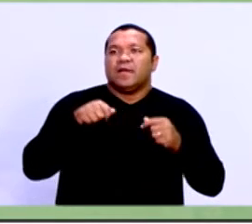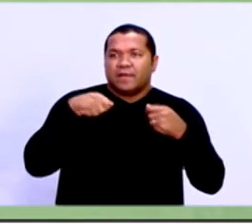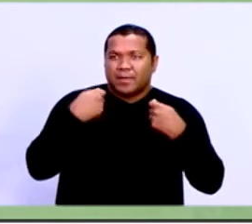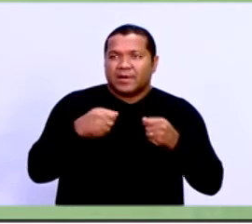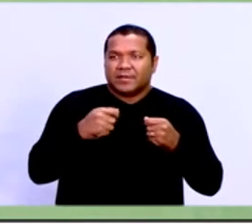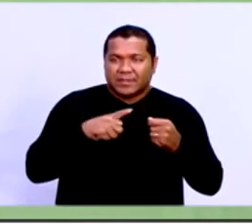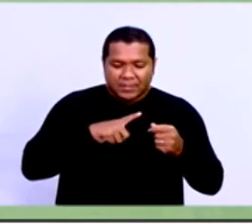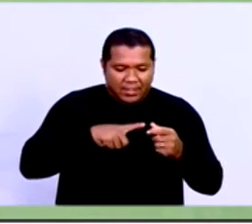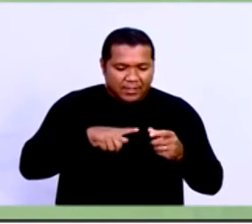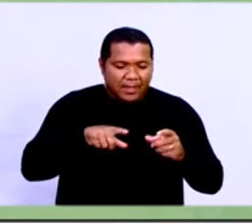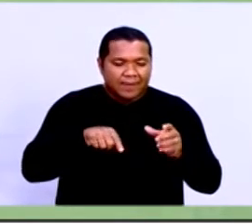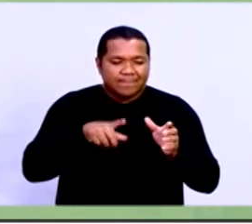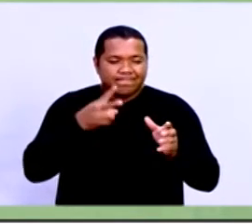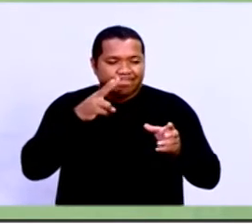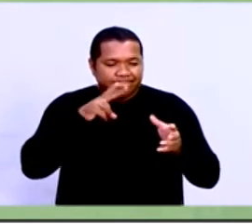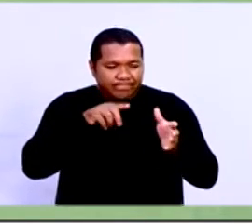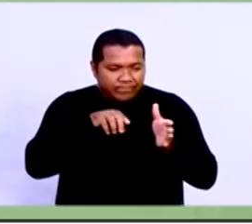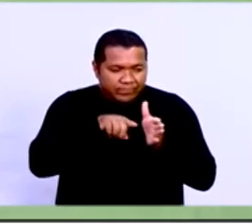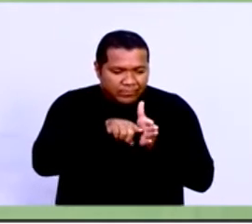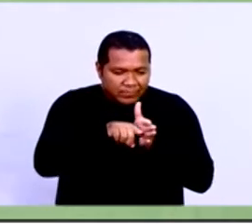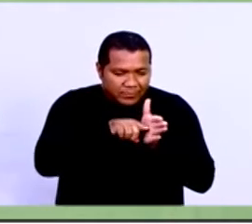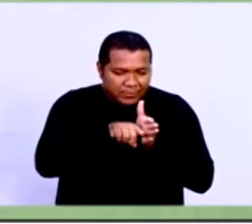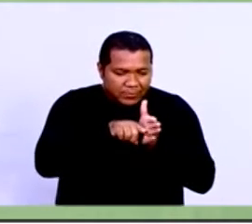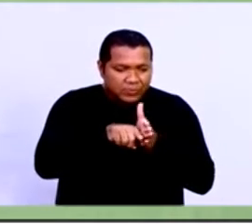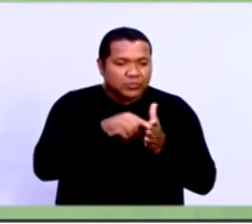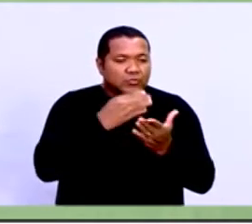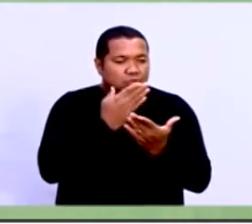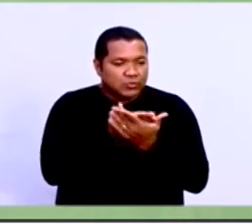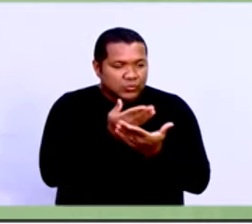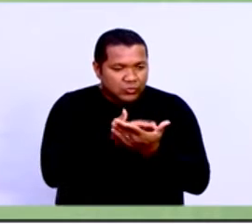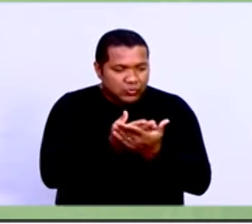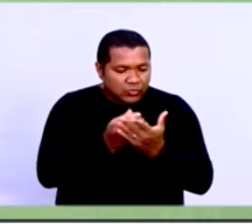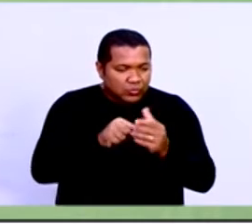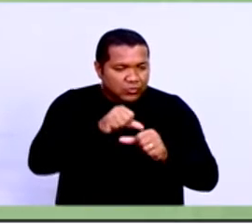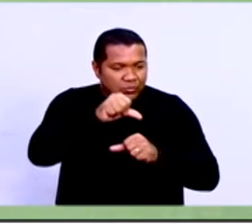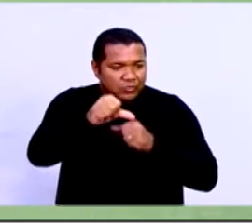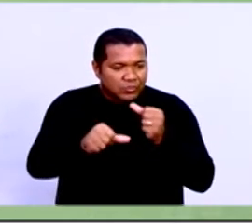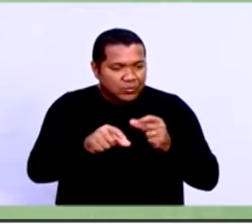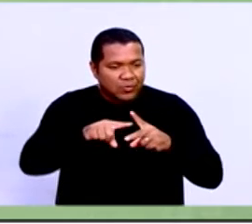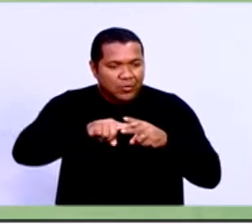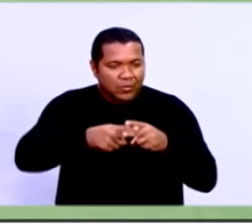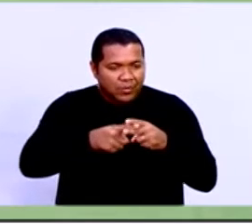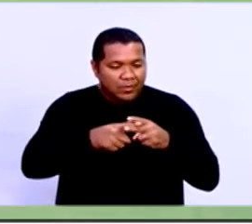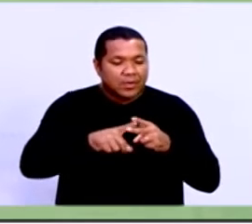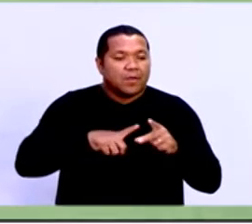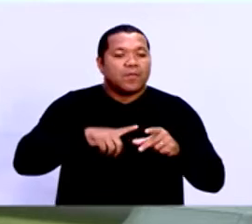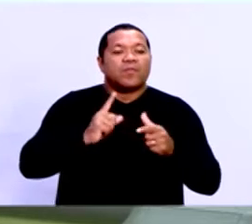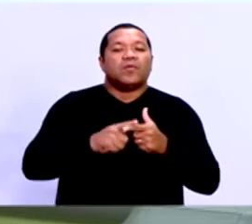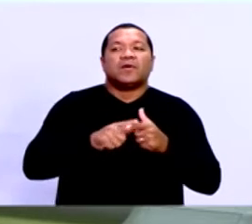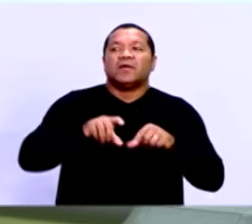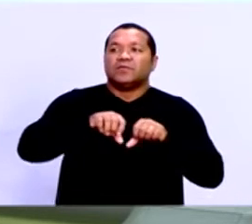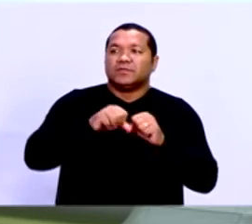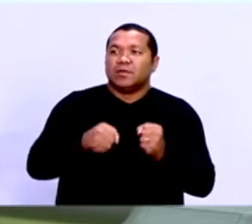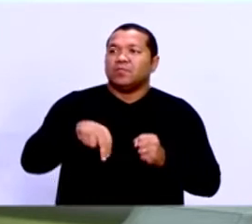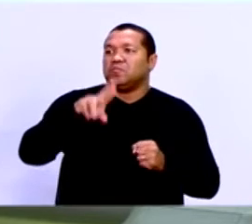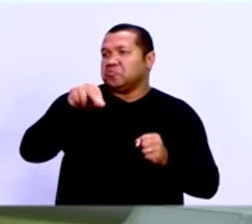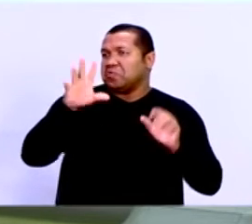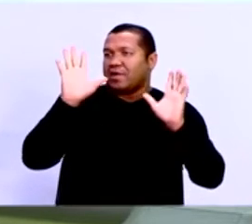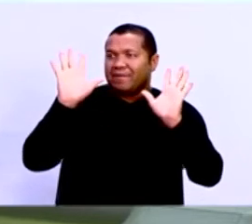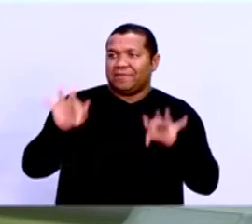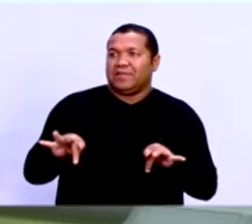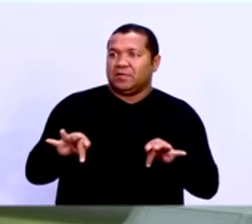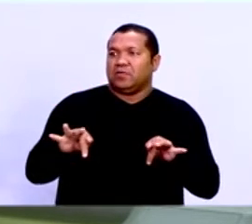e aperfeiçoamento ou seja o sistema o software e nunca está concluído e pronto